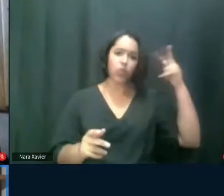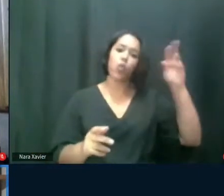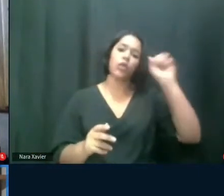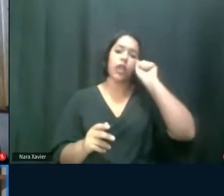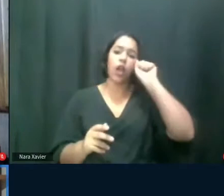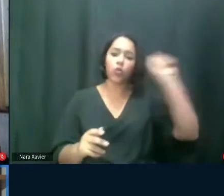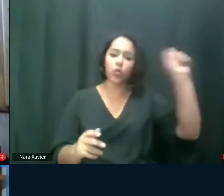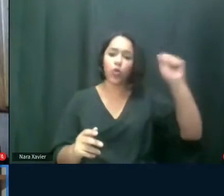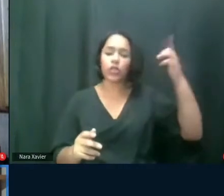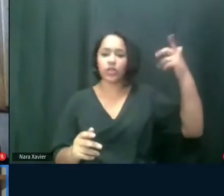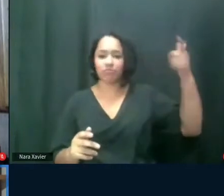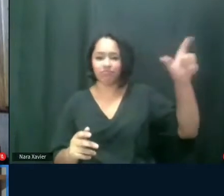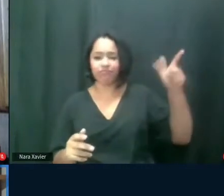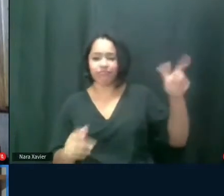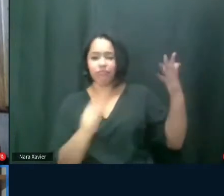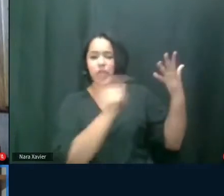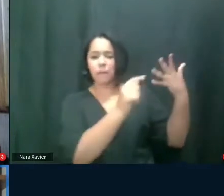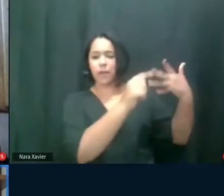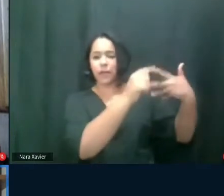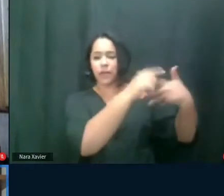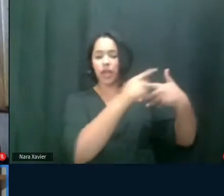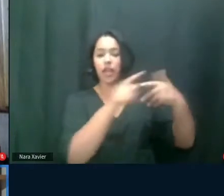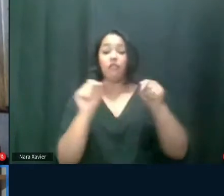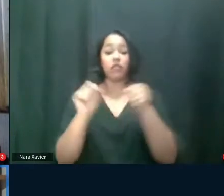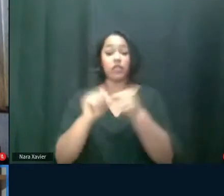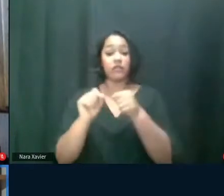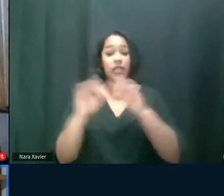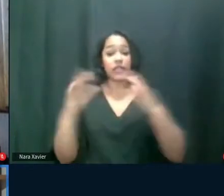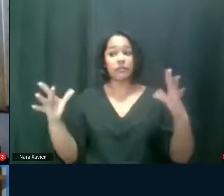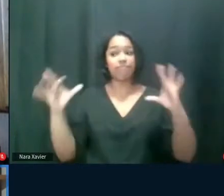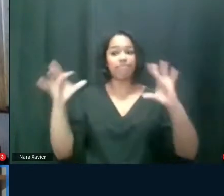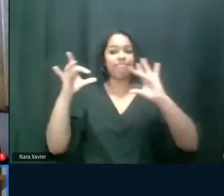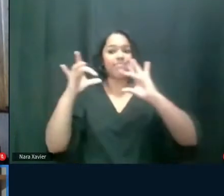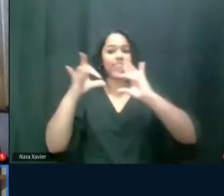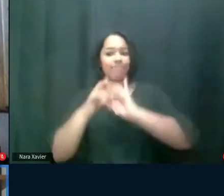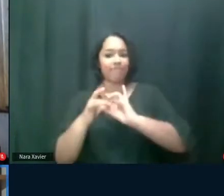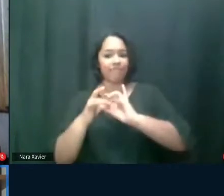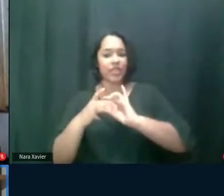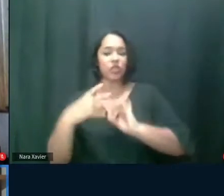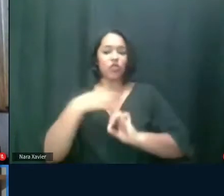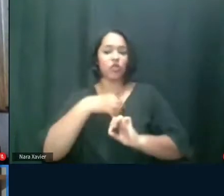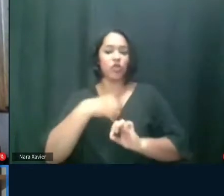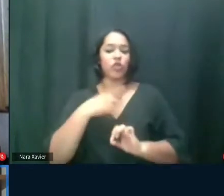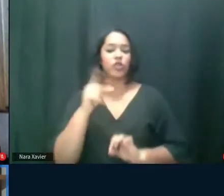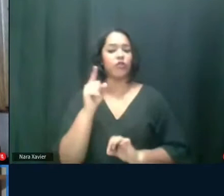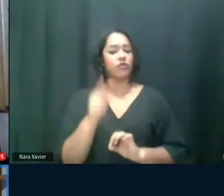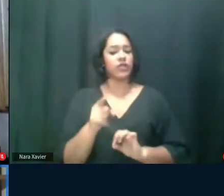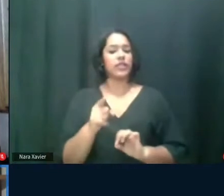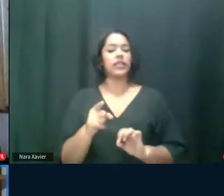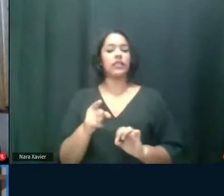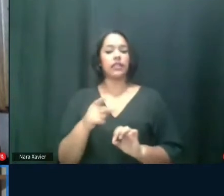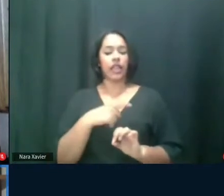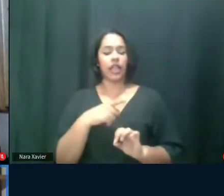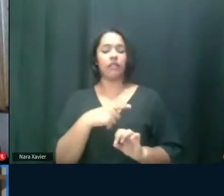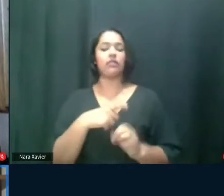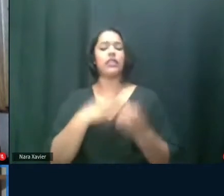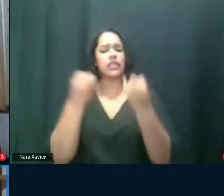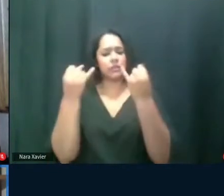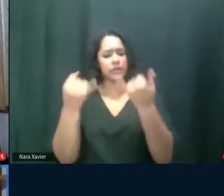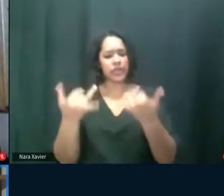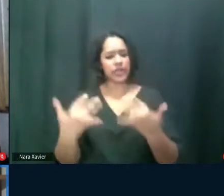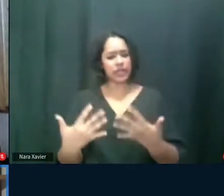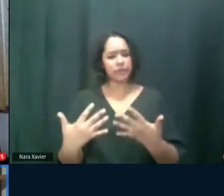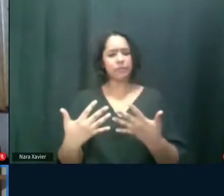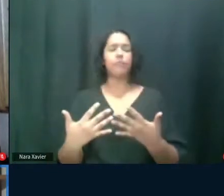tenta criar essa relação entre os dois de uma forma que você bem justifica,